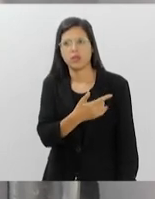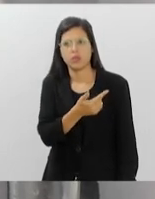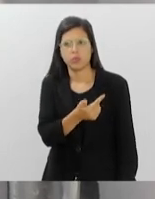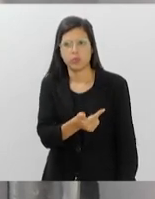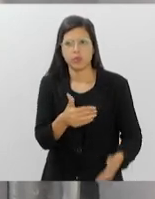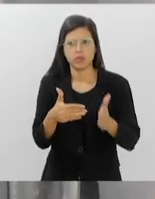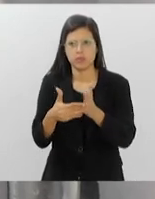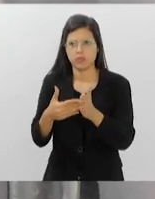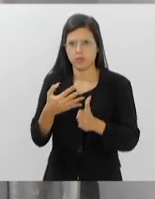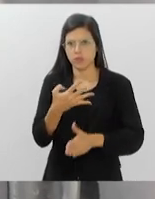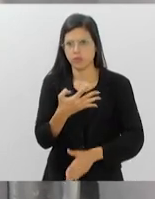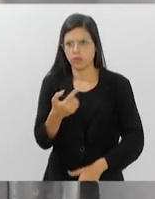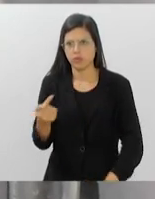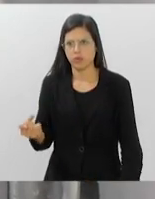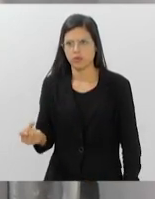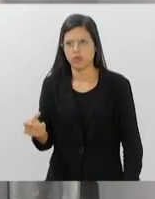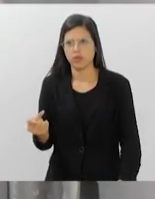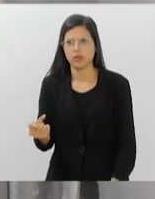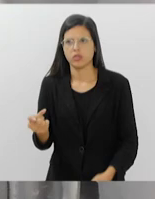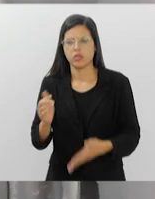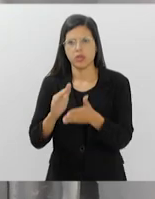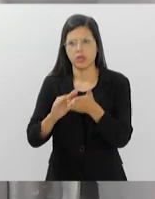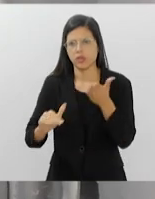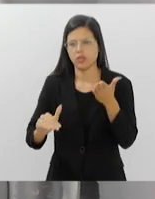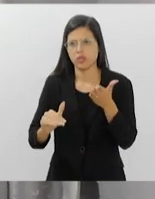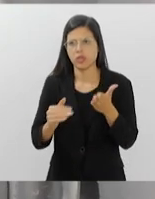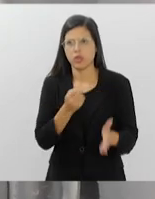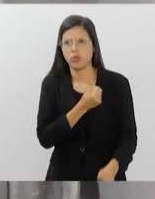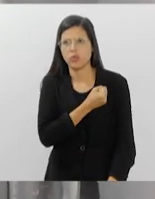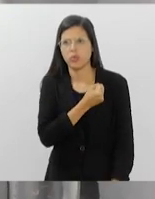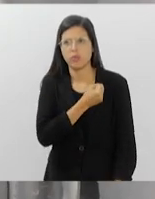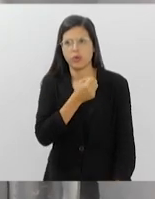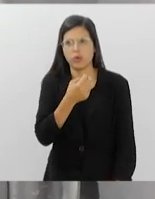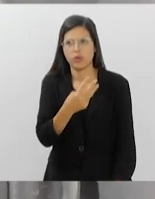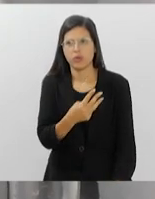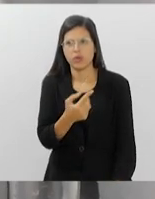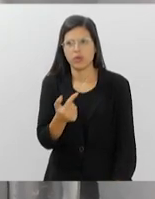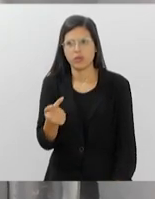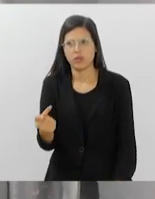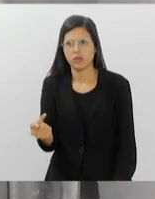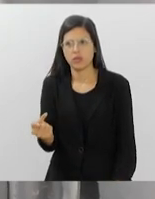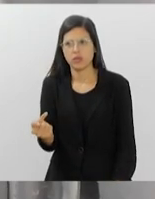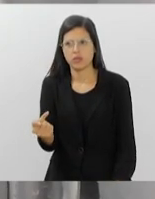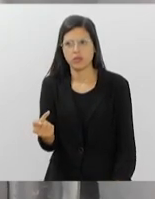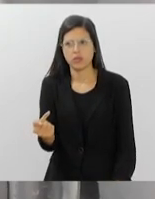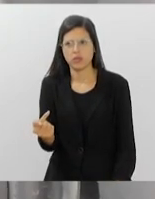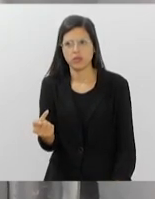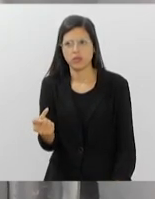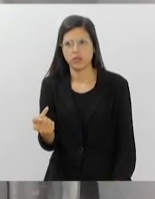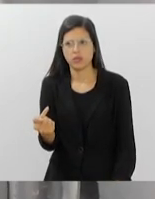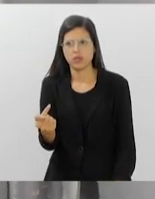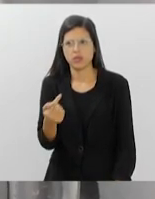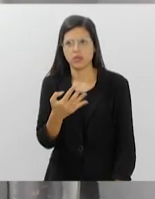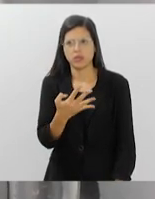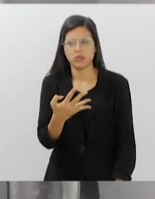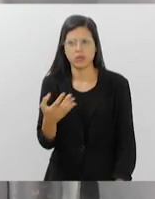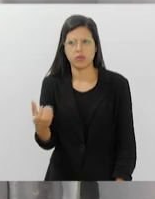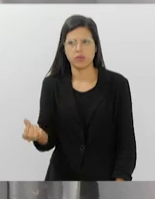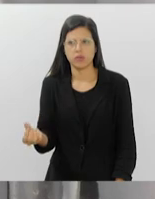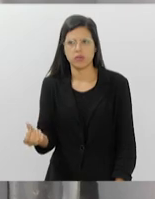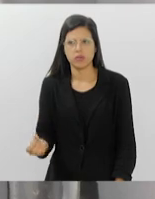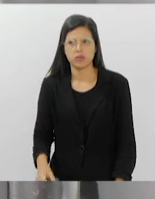42 ao 47 foram retirados o 37 e o 46.